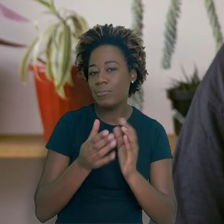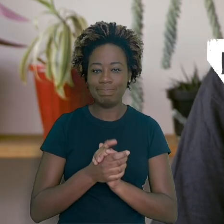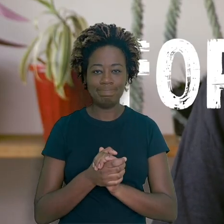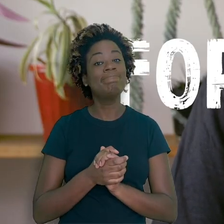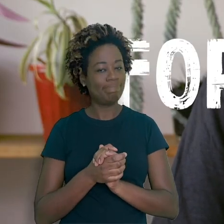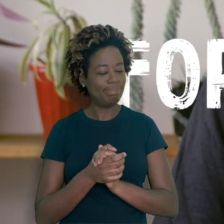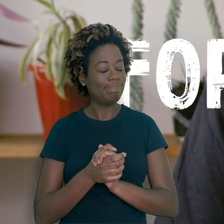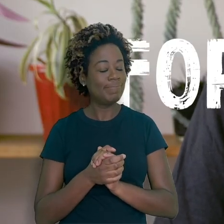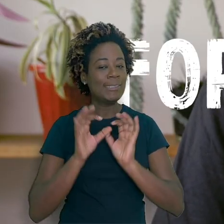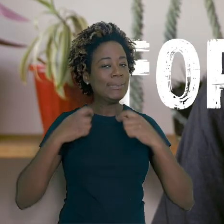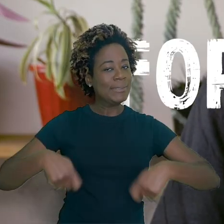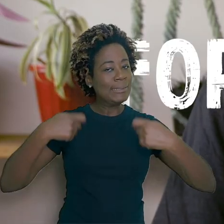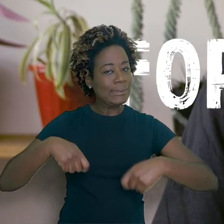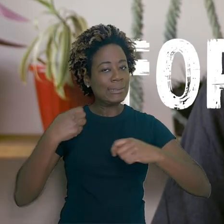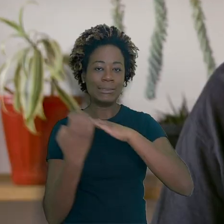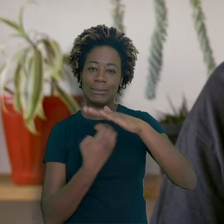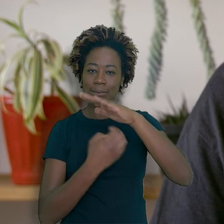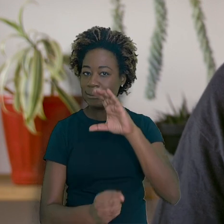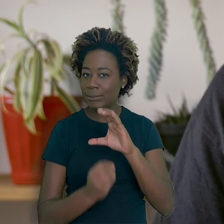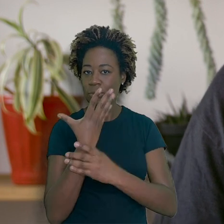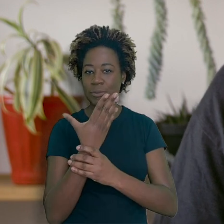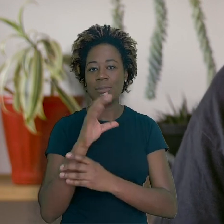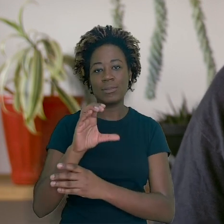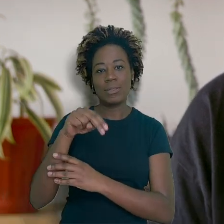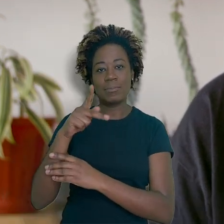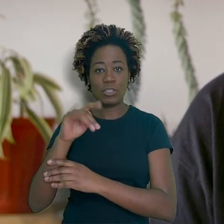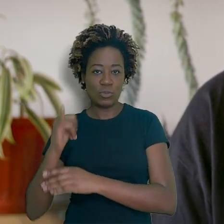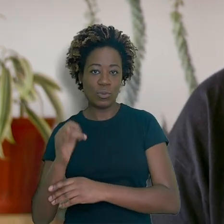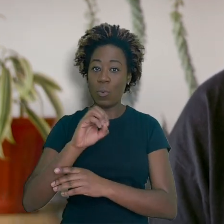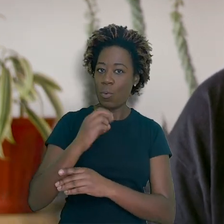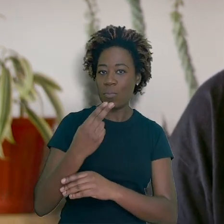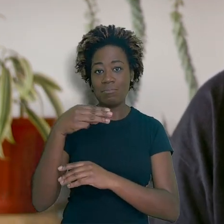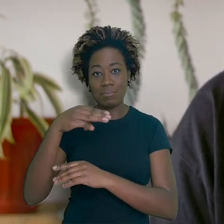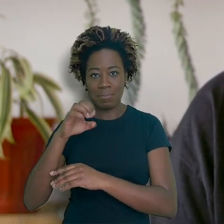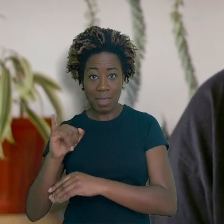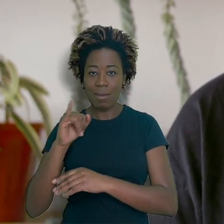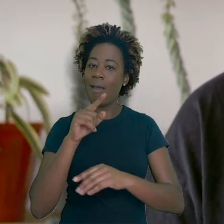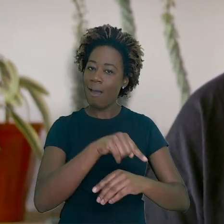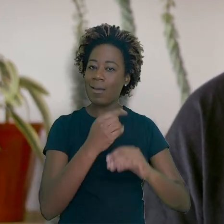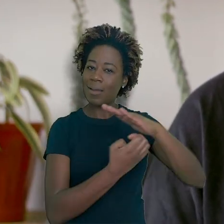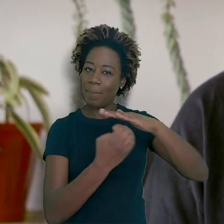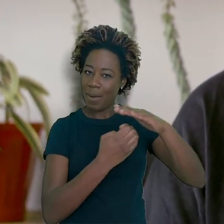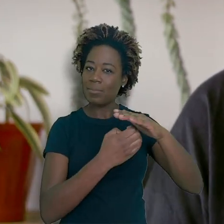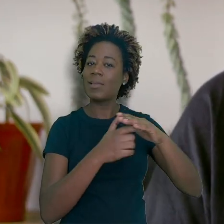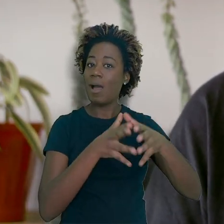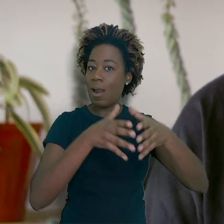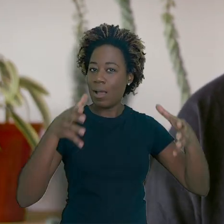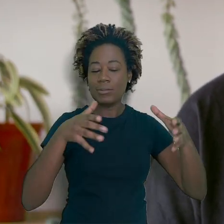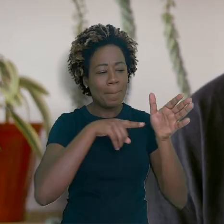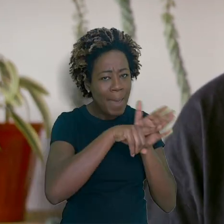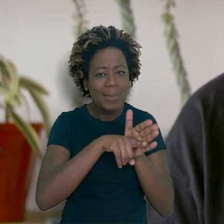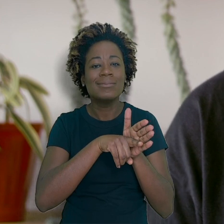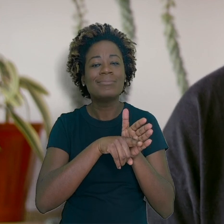Bom, formalização para mim é indispensável. Você pode ter um CNPJ ou uma MEI. Se for CNPJ, e a MEI também, me convido a pesquisar.